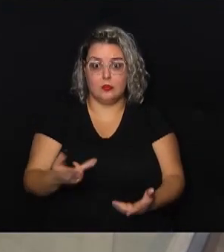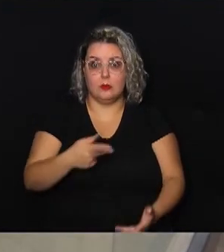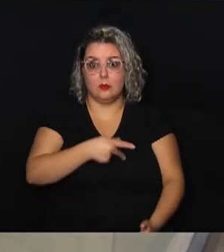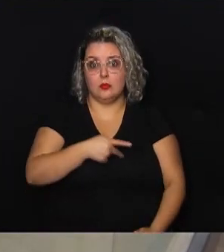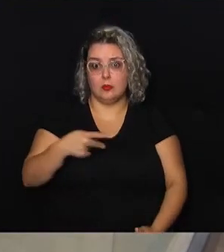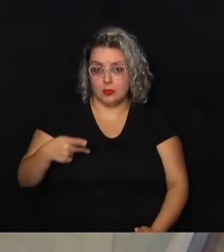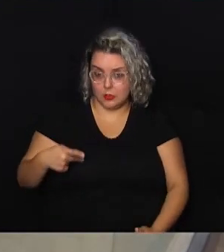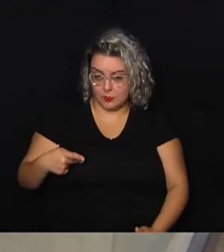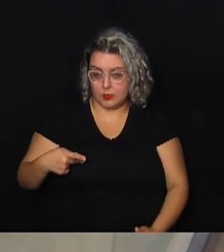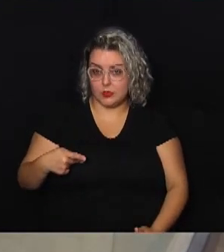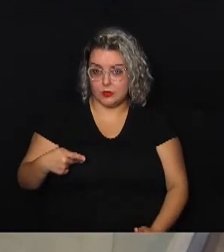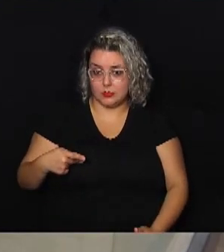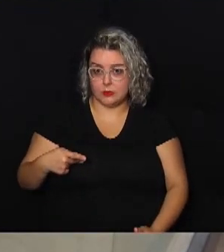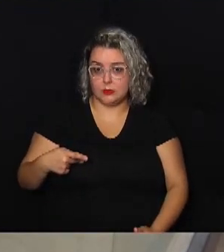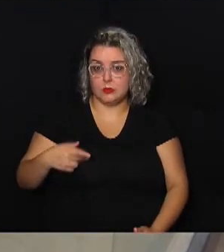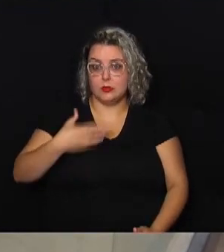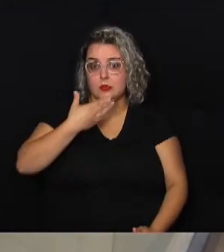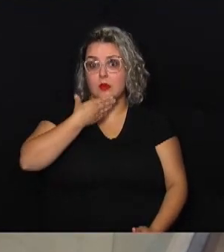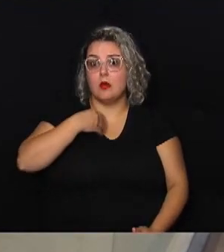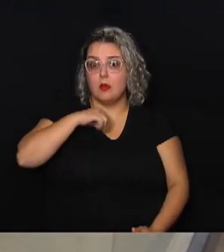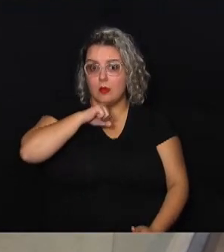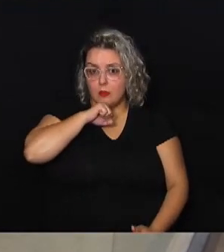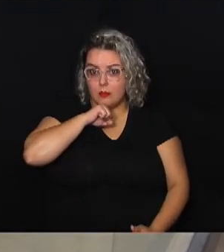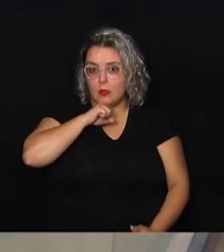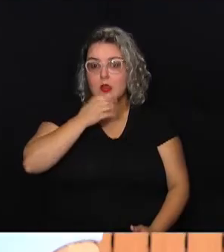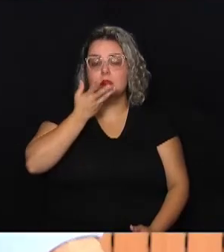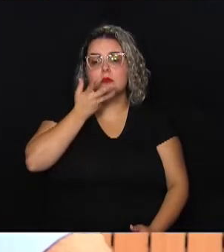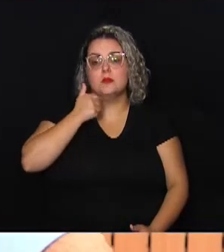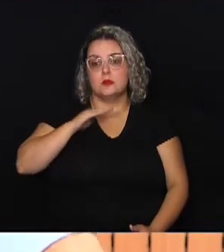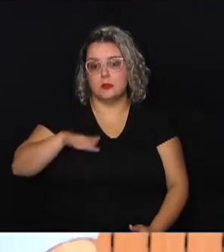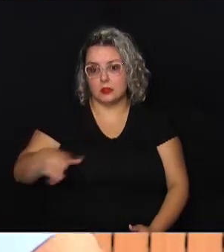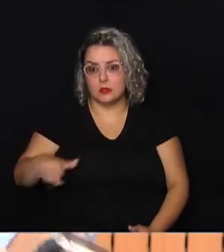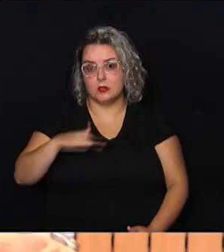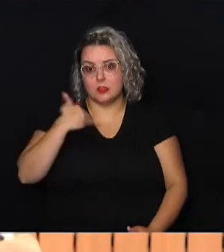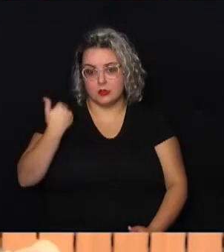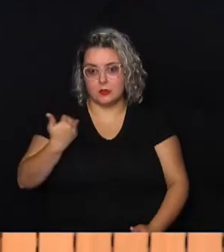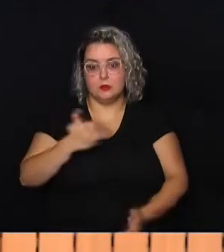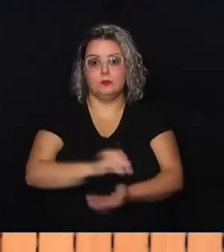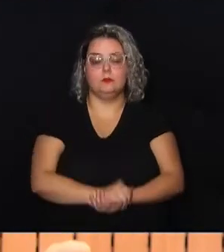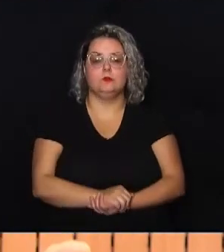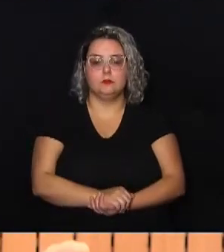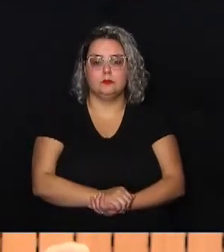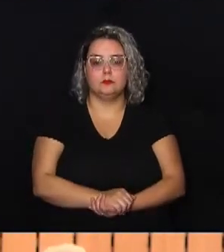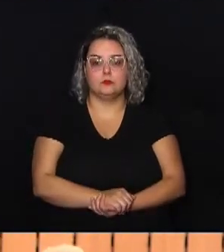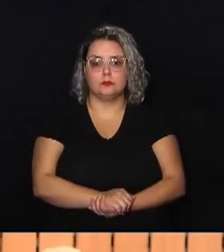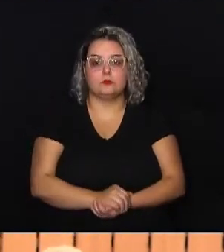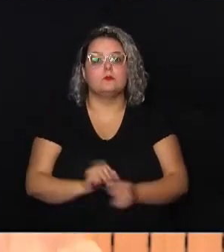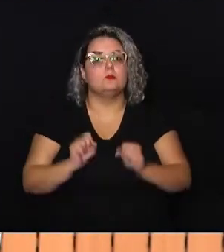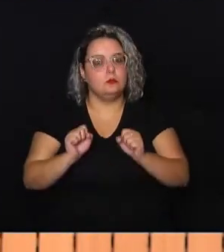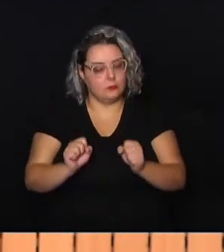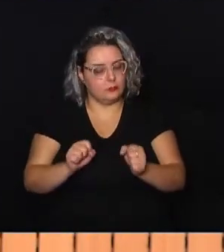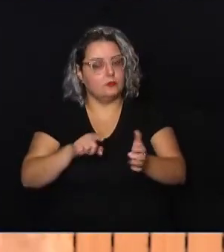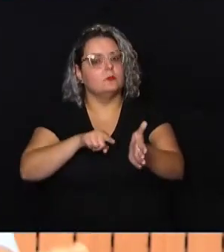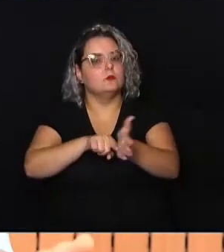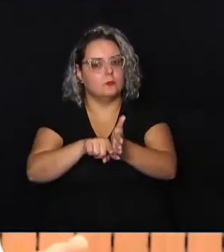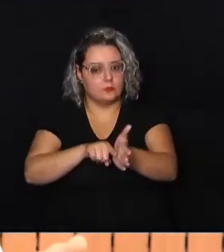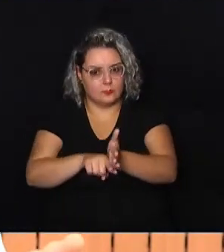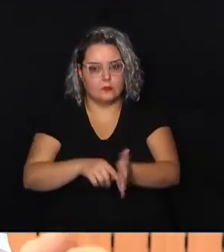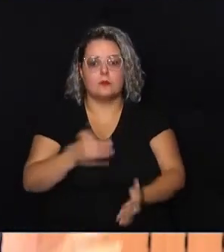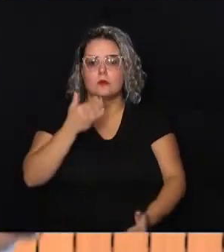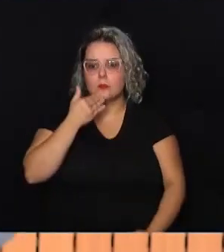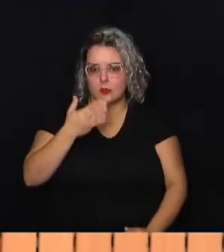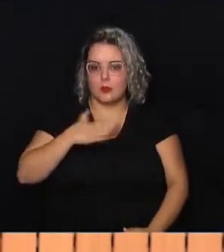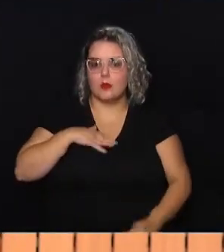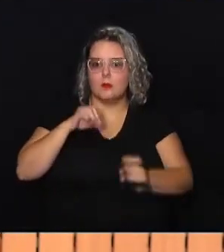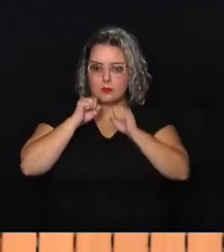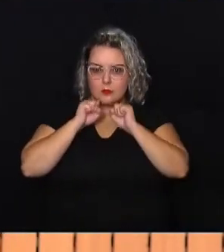que é pai da criança que, né, veio a falecer, da menina. Mas eu posso levantar isso aí, vou pedir para a minha